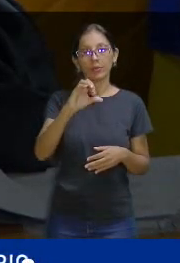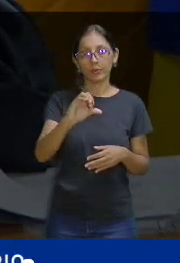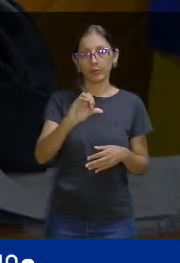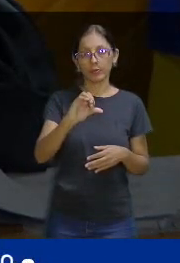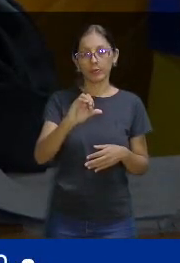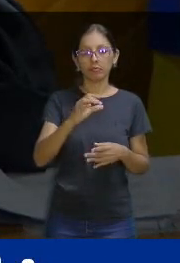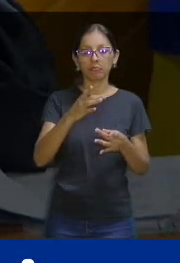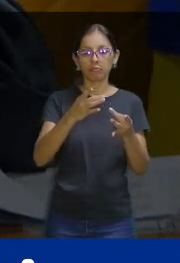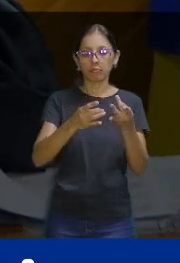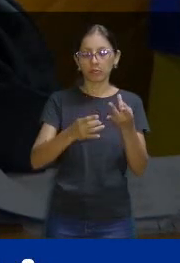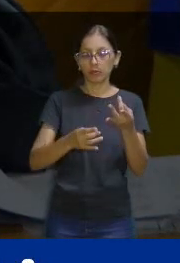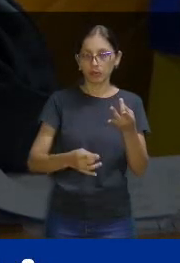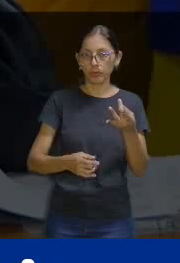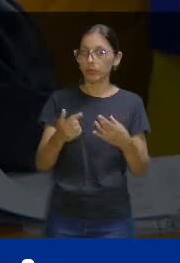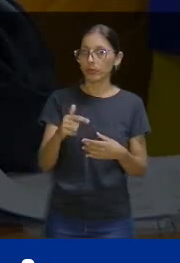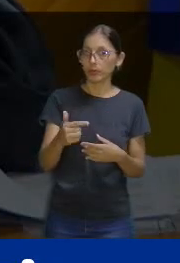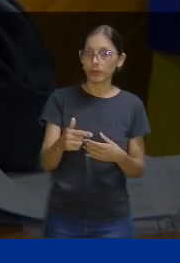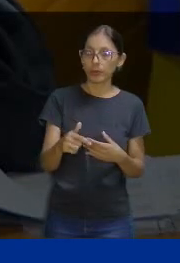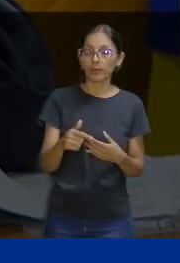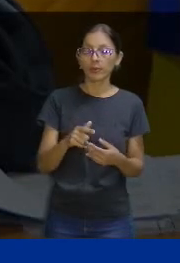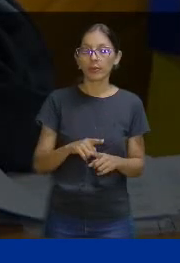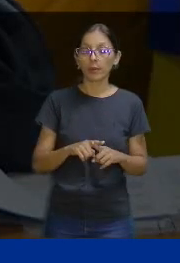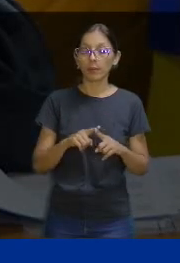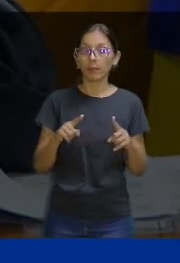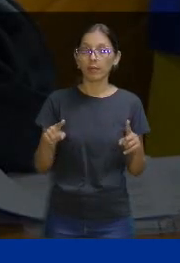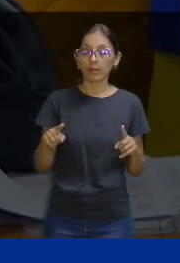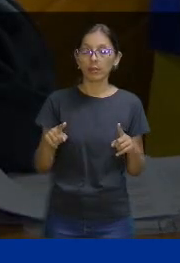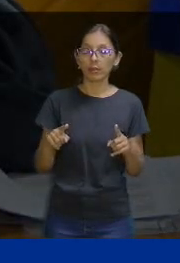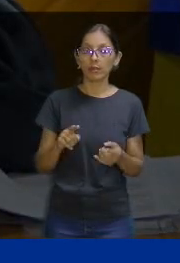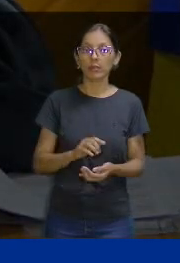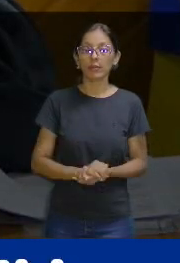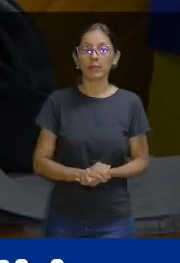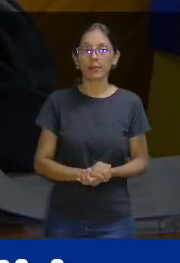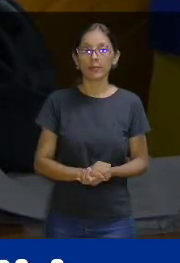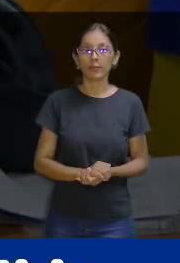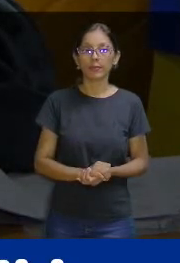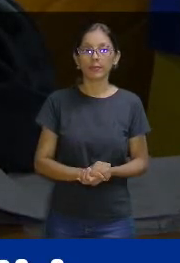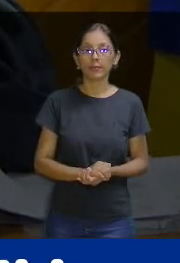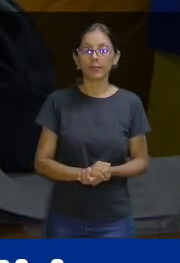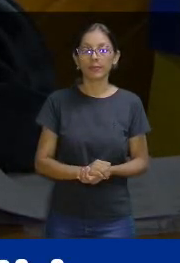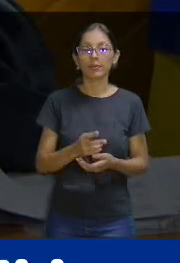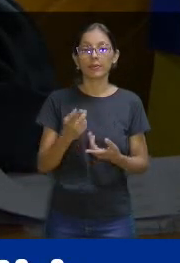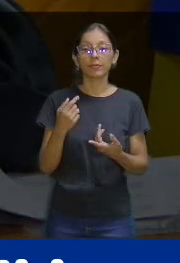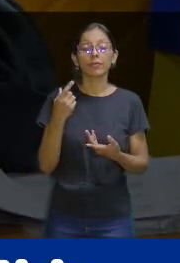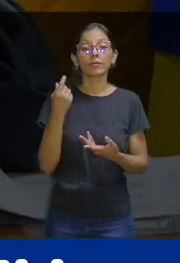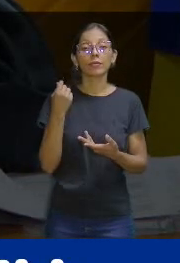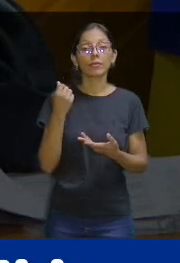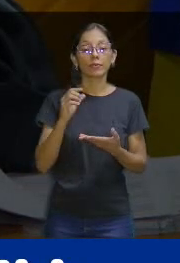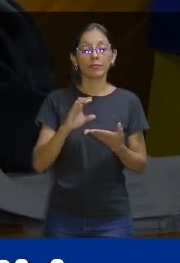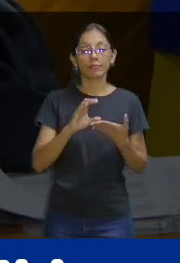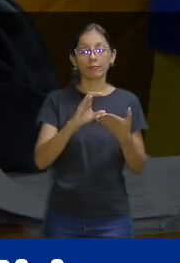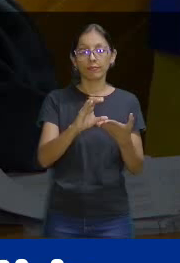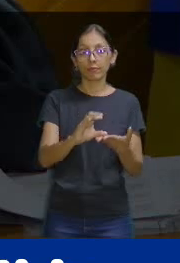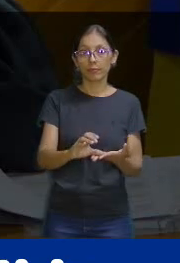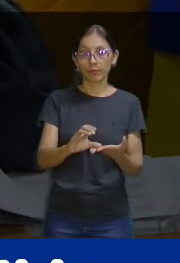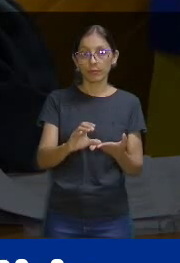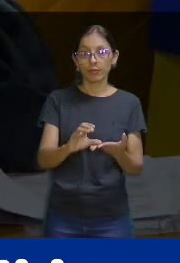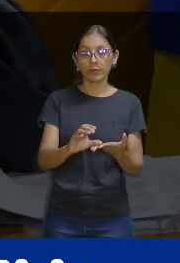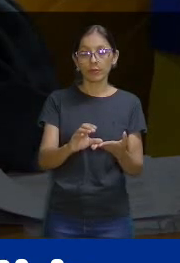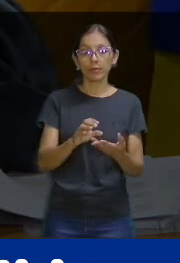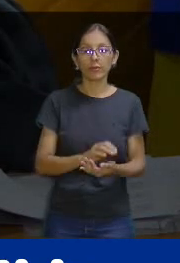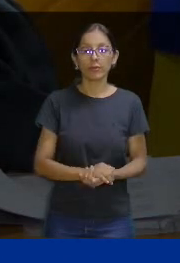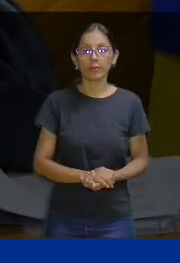justificativa detalhada para o preço praticado, a quantia de 11 mil não se mostra desarrazoada ou antieconômica para